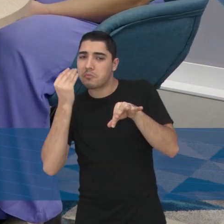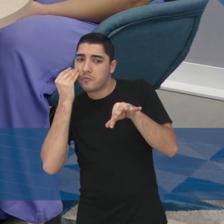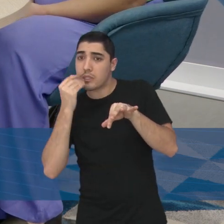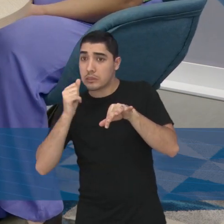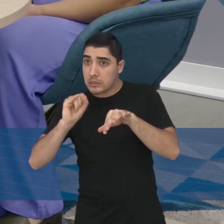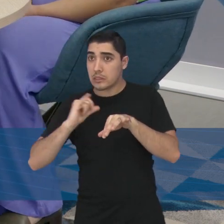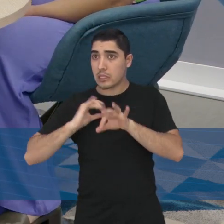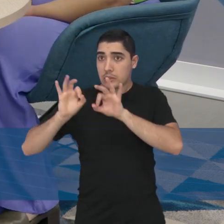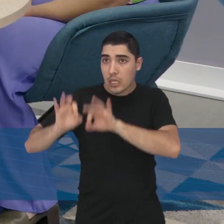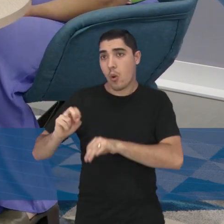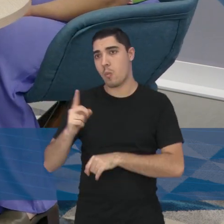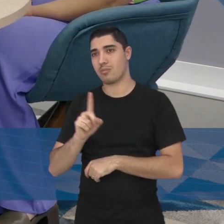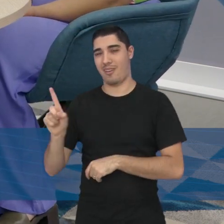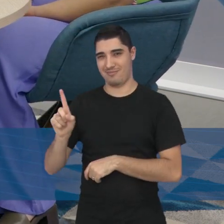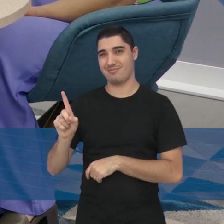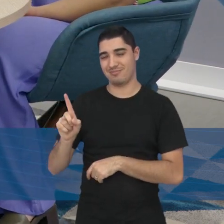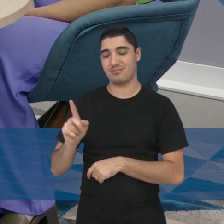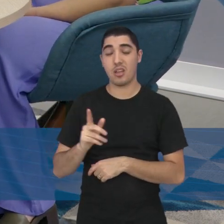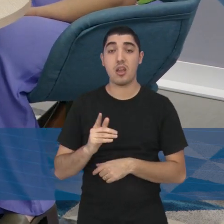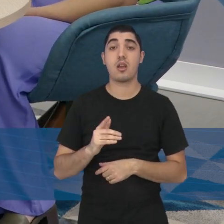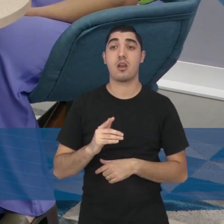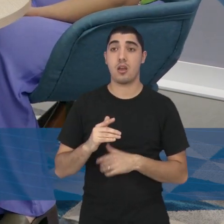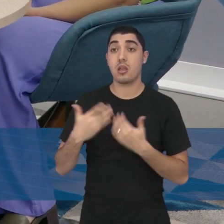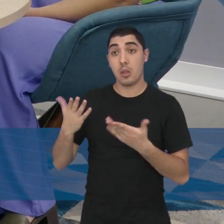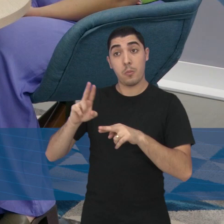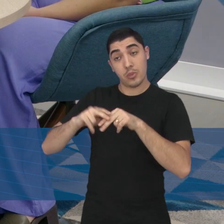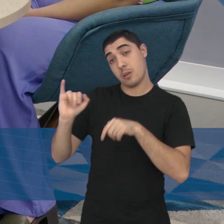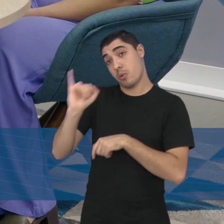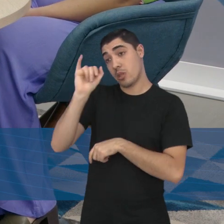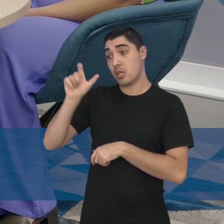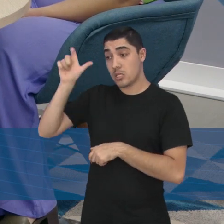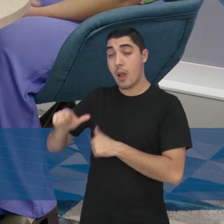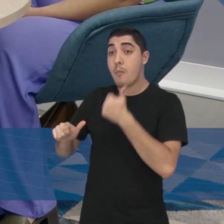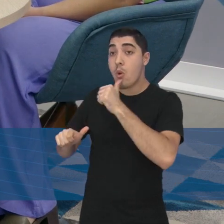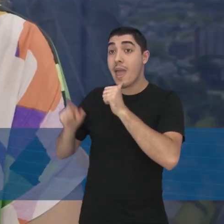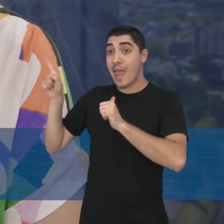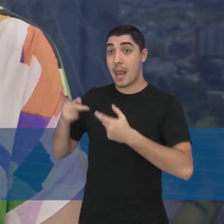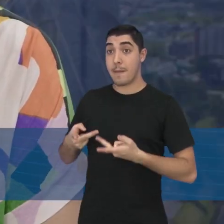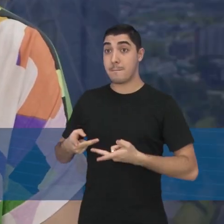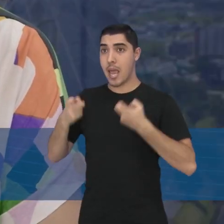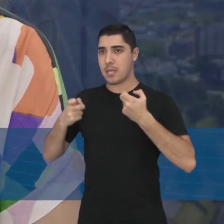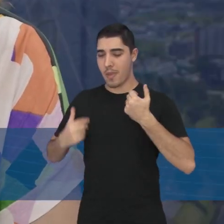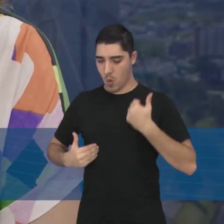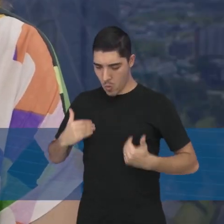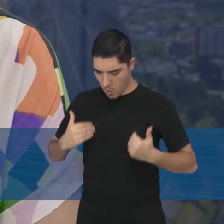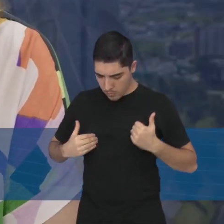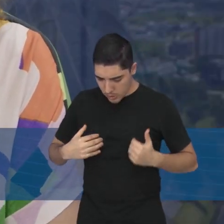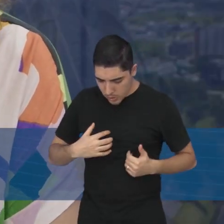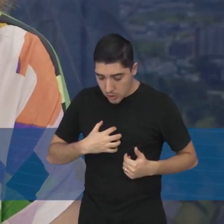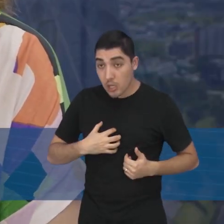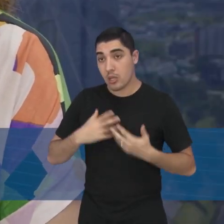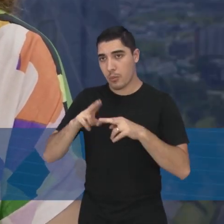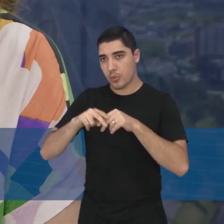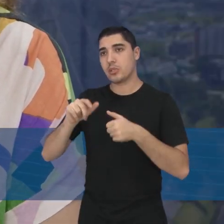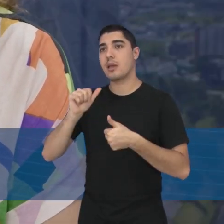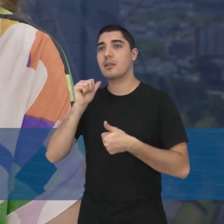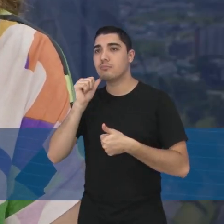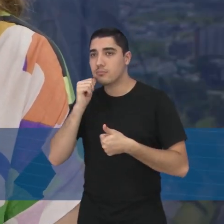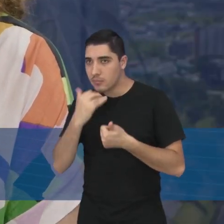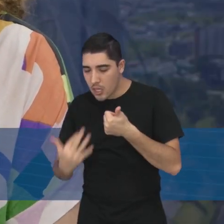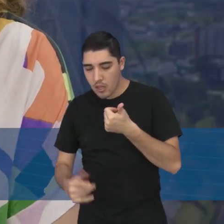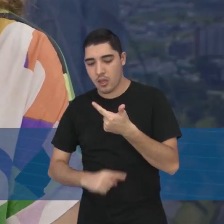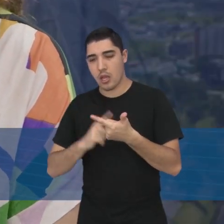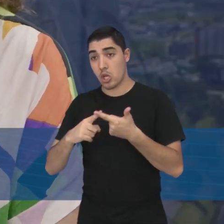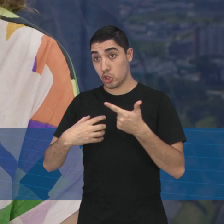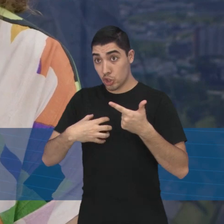sei. Sim. Entendeu? Então é muito mais importante a mulher observar ela mesma, como eu disse, a menstruação, o